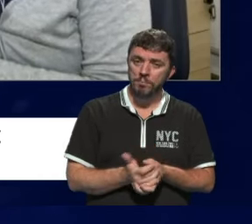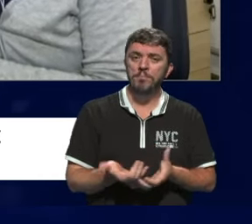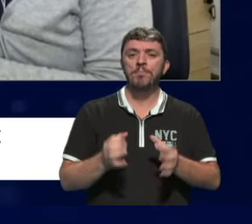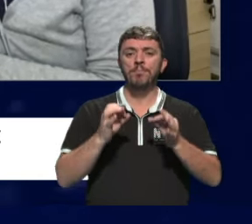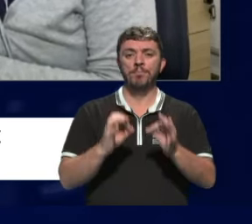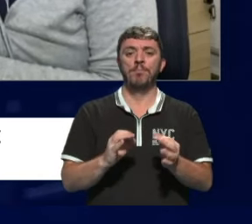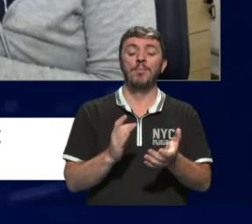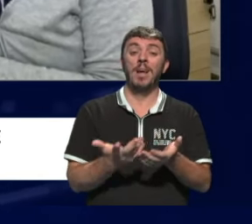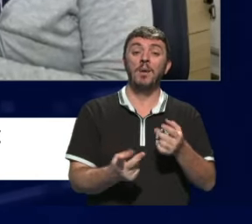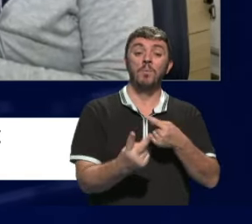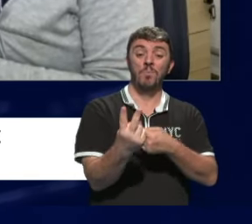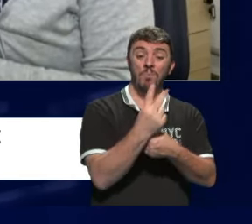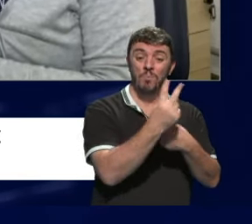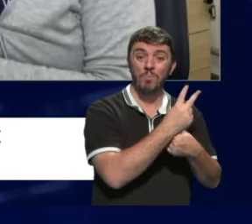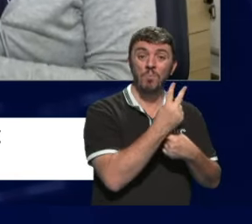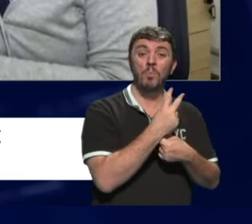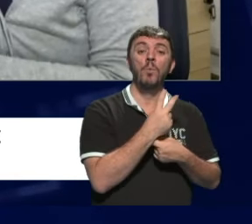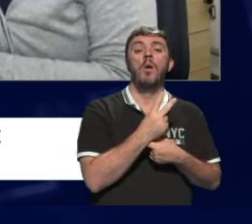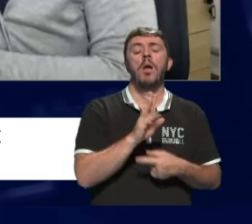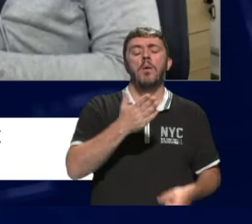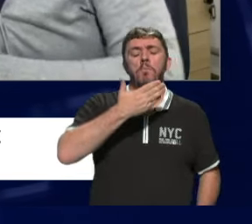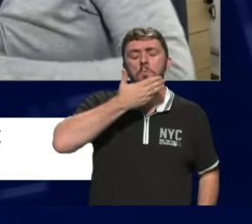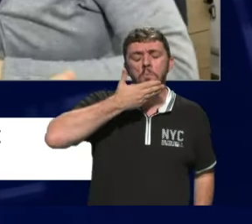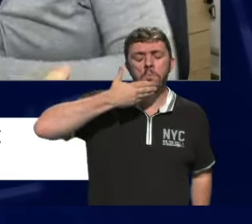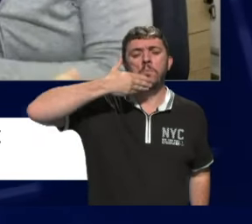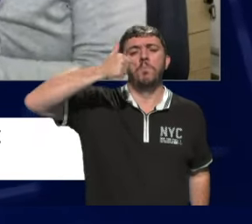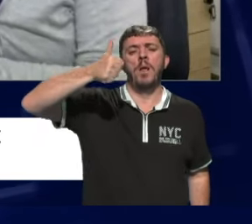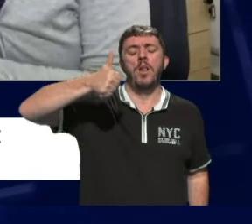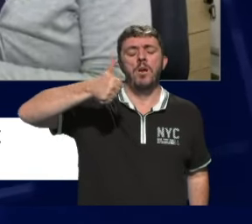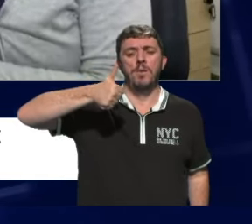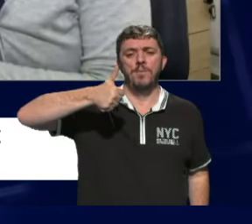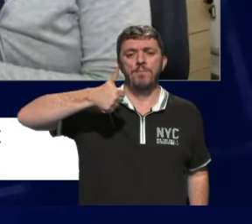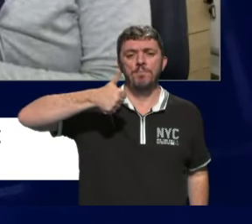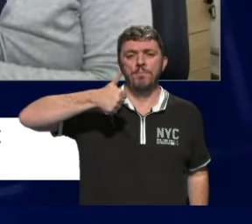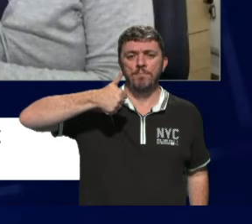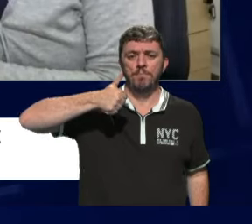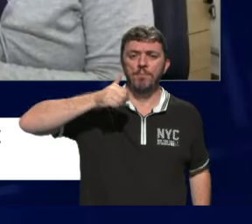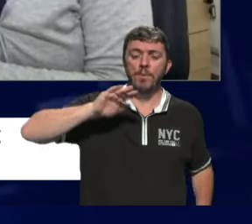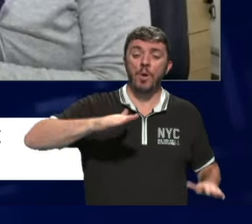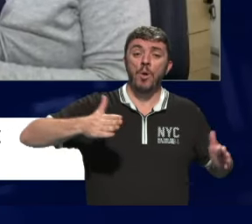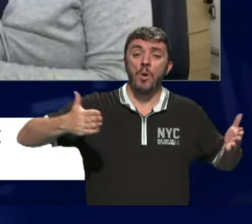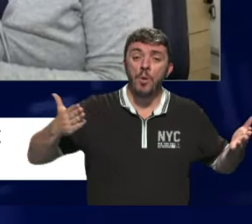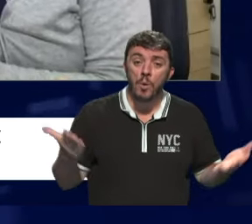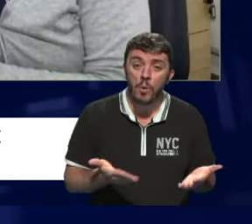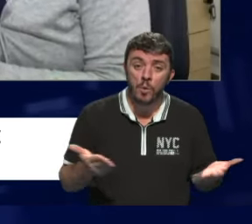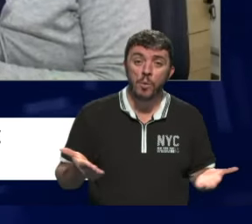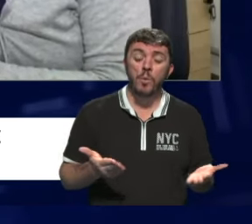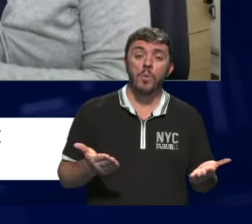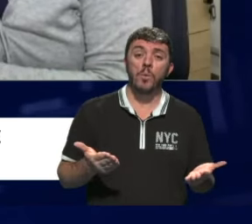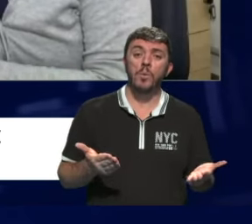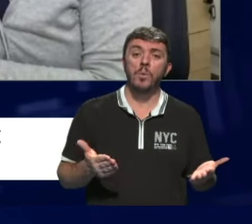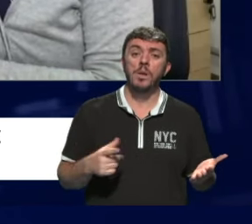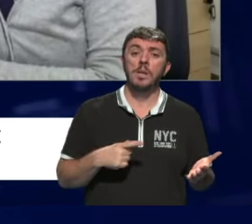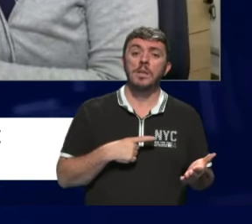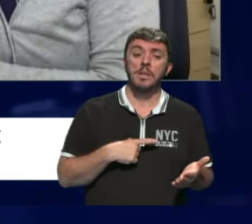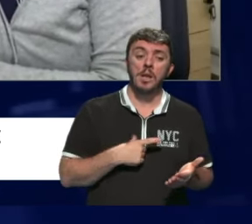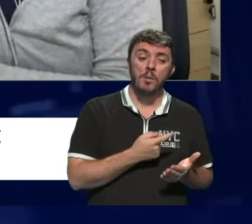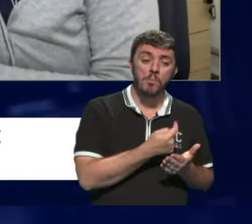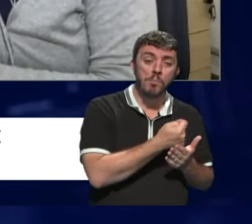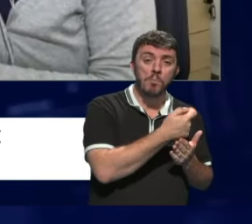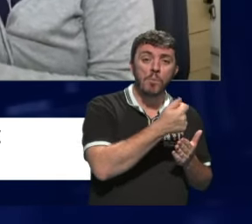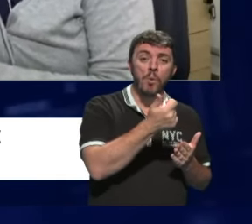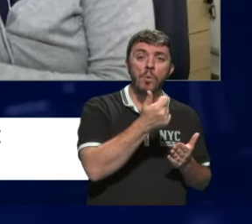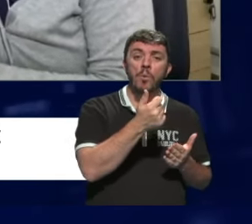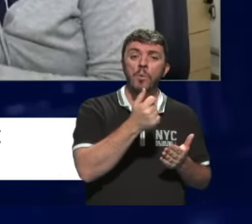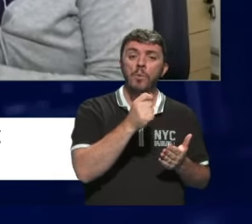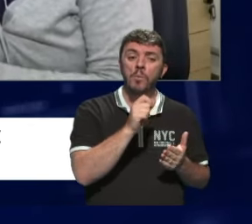A prevenção sempre é o melhor negócio, né? Então, nós estamos hoje, como eu falei anteriormente, com poucos casos de influenza,